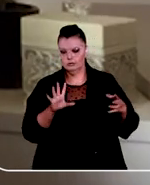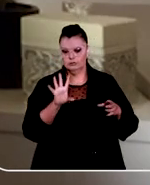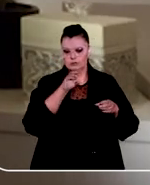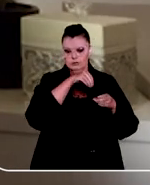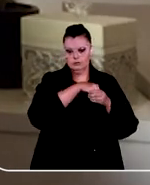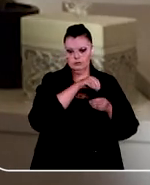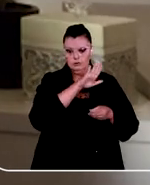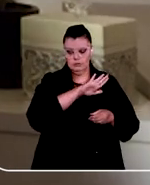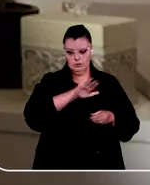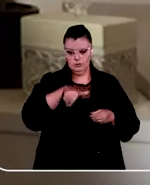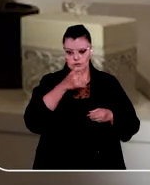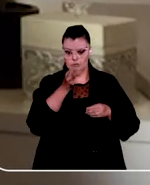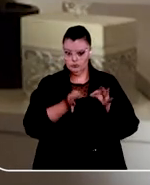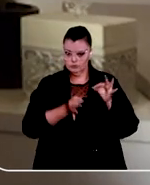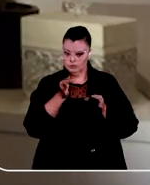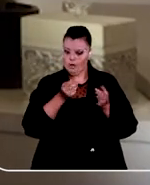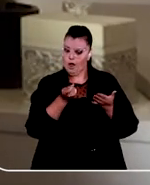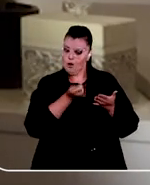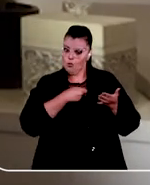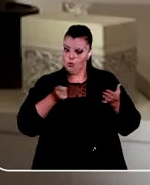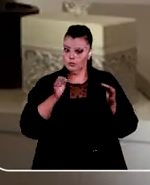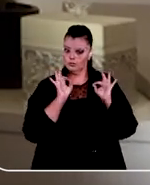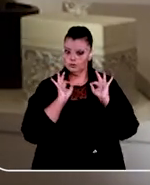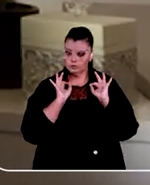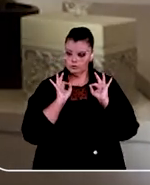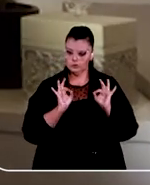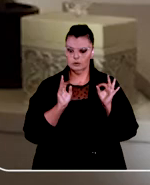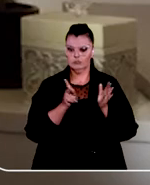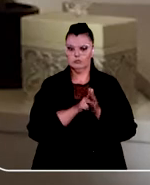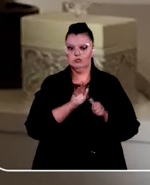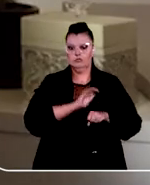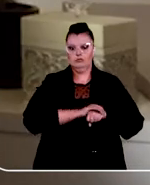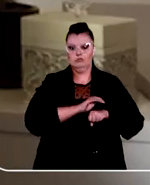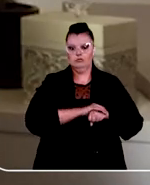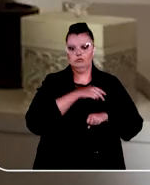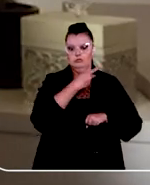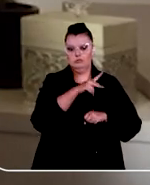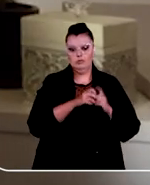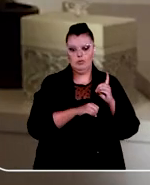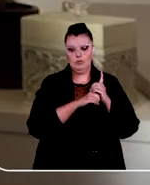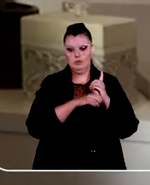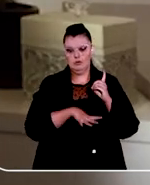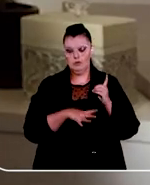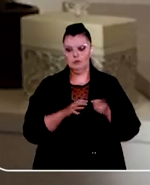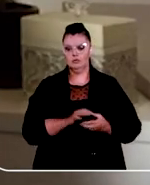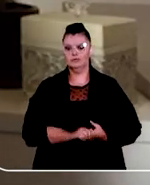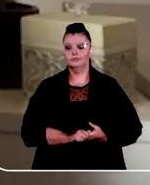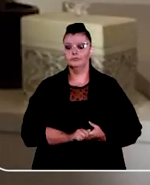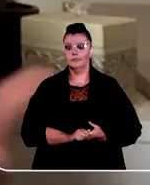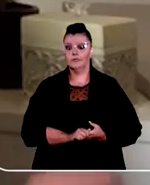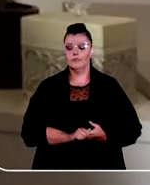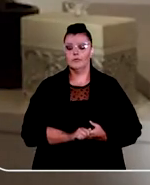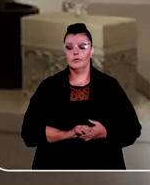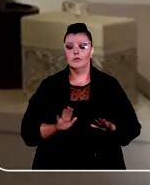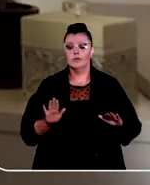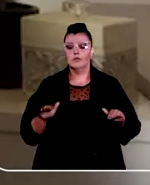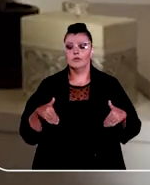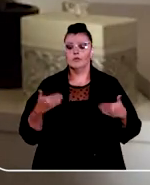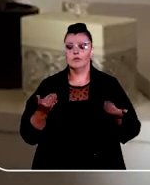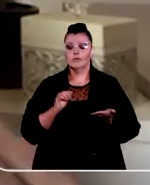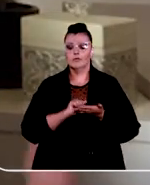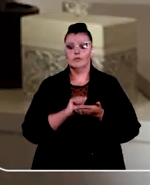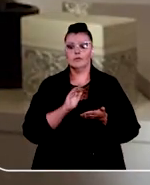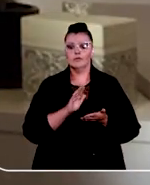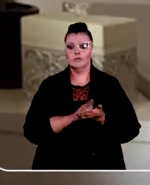condenatória sendo que só é é possível adequar a sentença condenatória depois de publicada se houver erros materiais erros simples